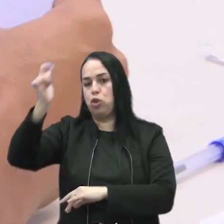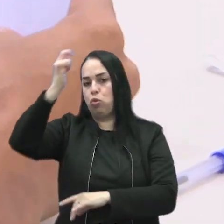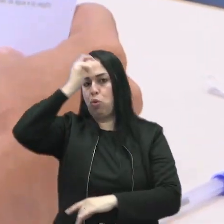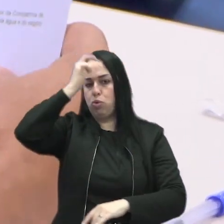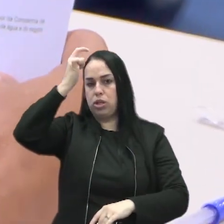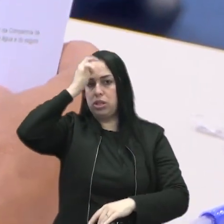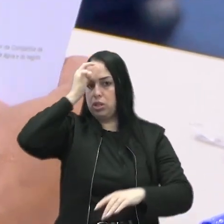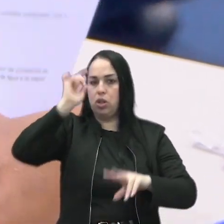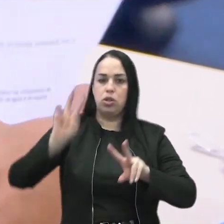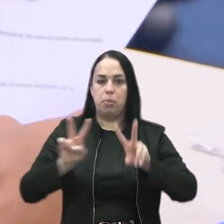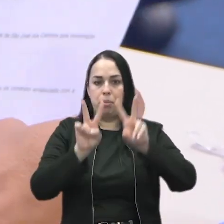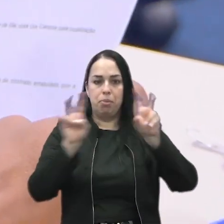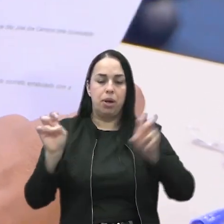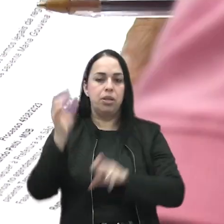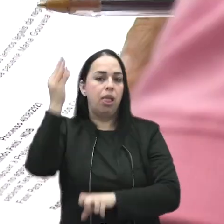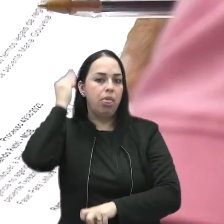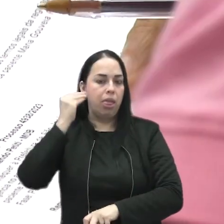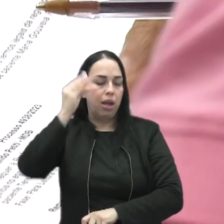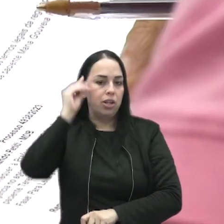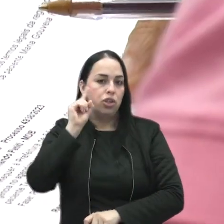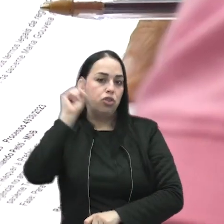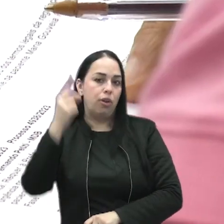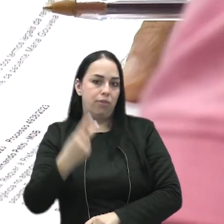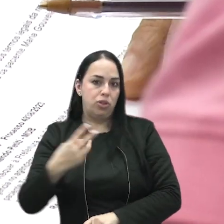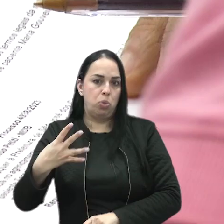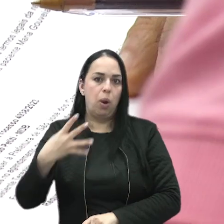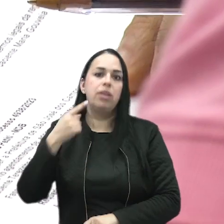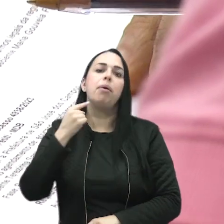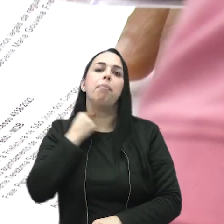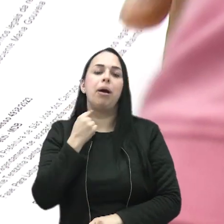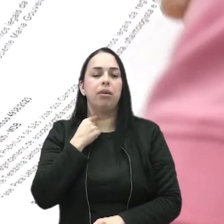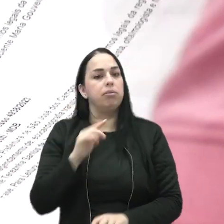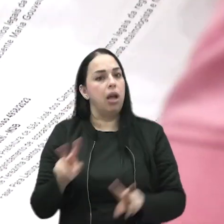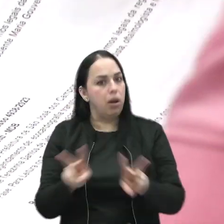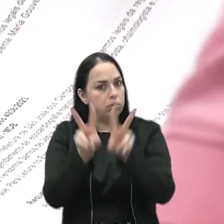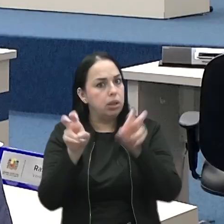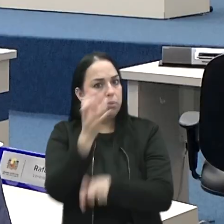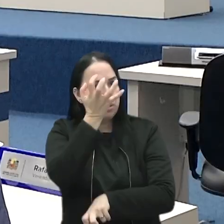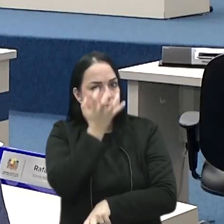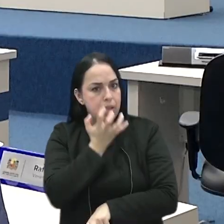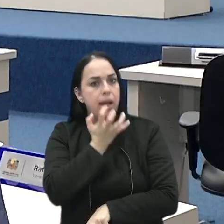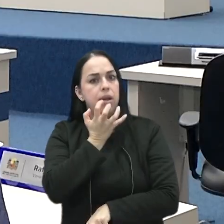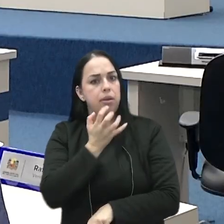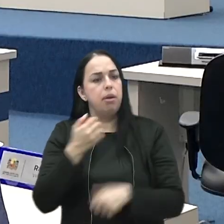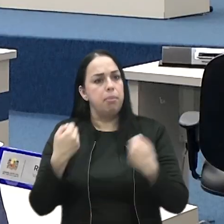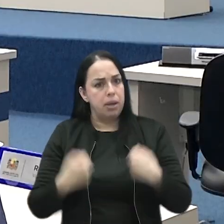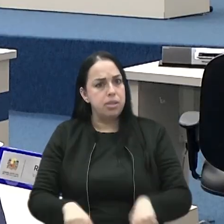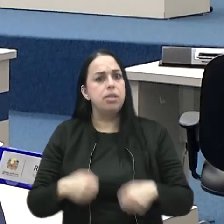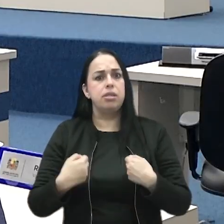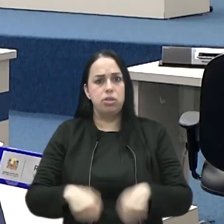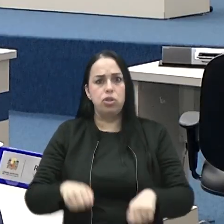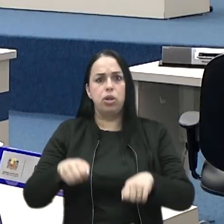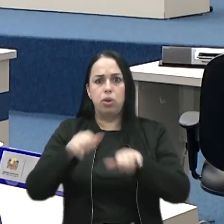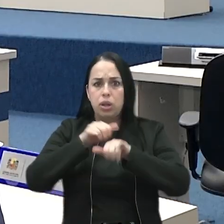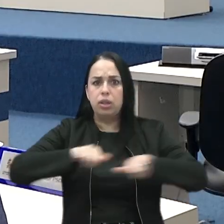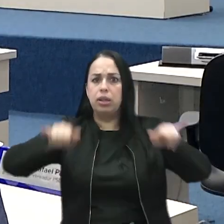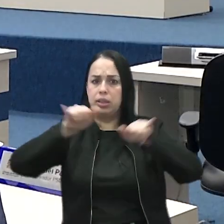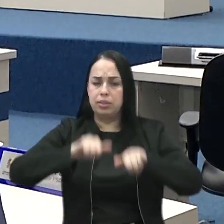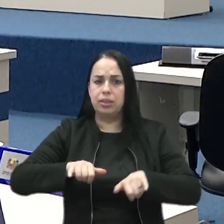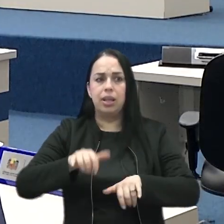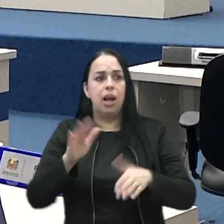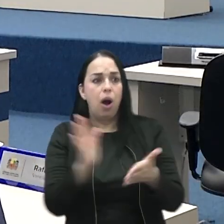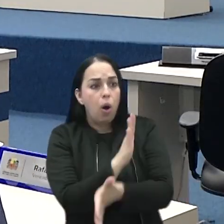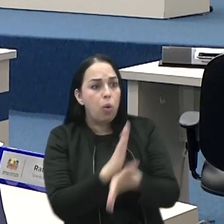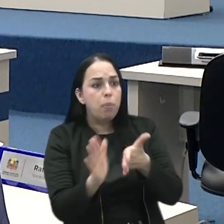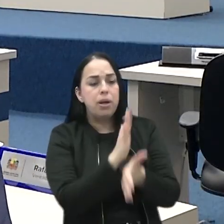o Dia da Conscientização sobre a Esquizofrenia, celebrado em 24 de maio. É um assunto muito sério, a gente tem que conscientizar a população a